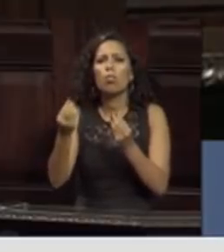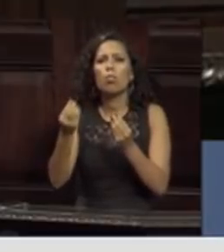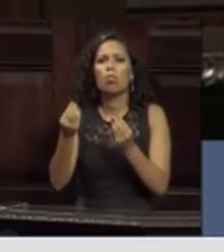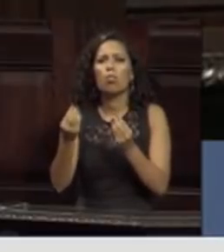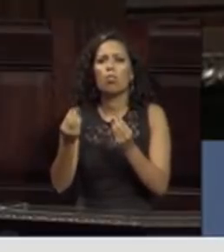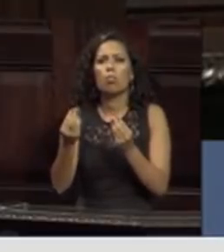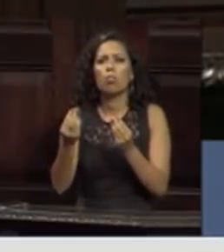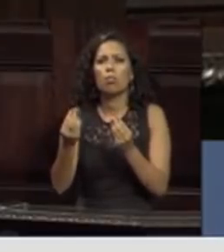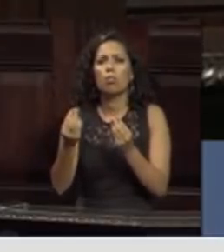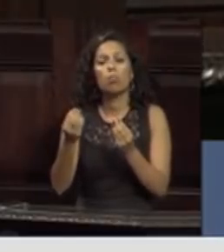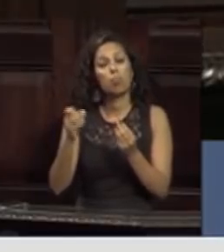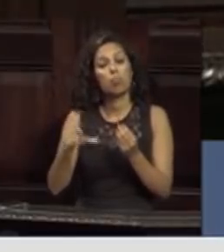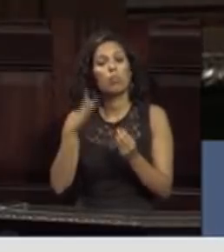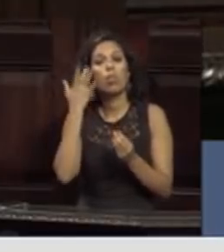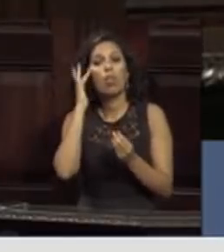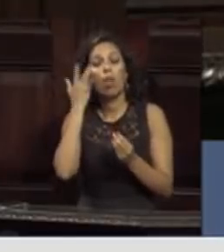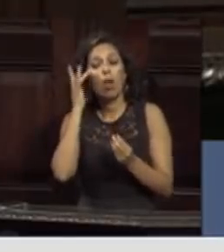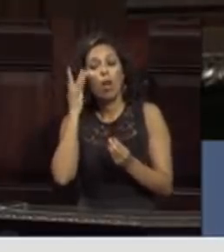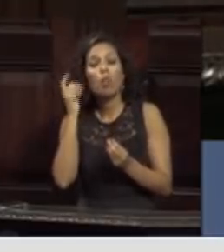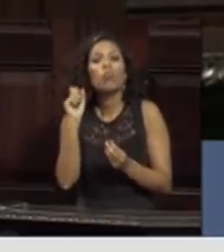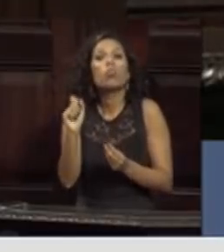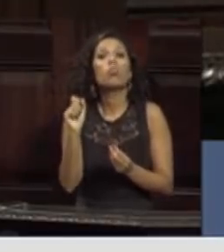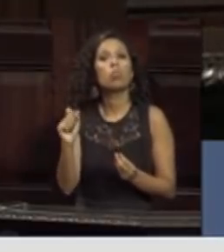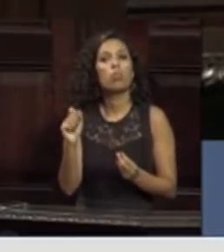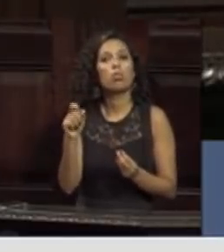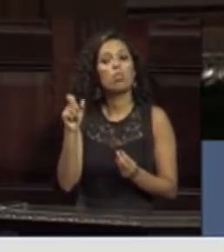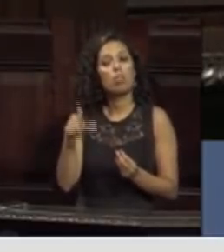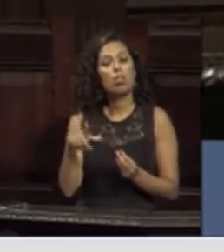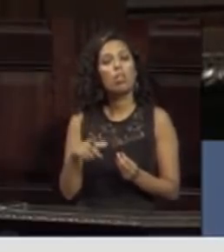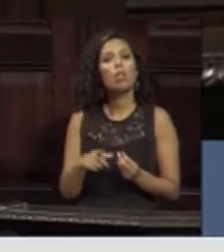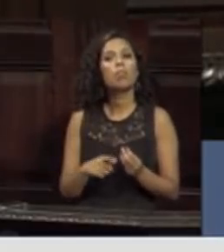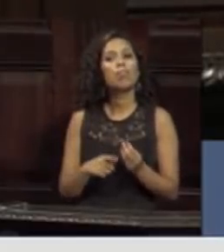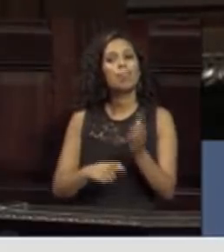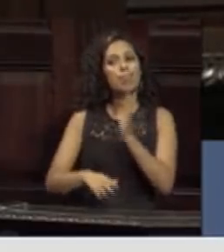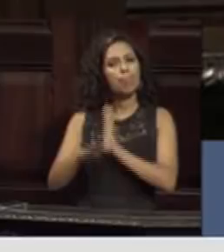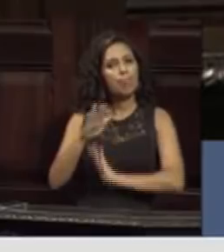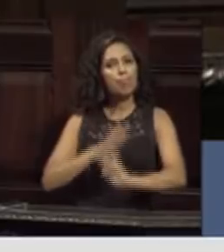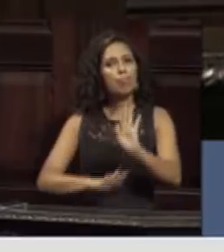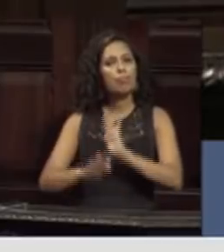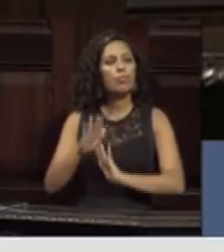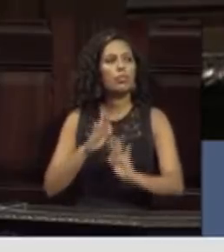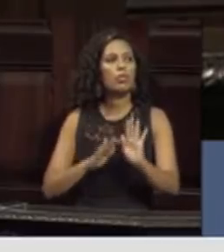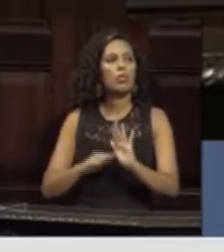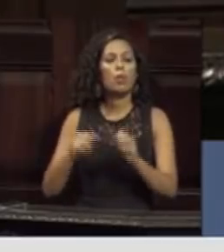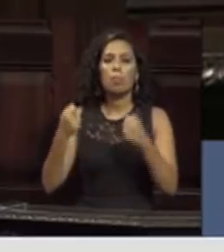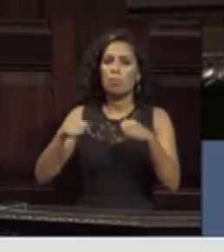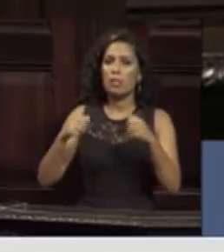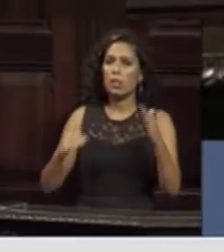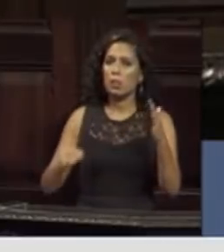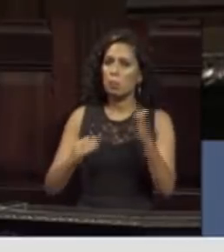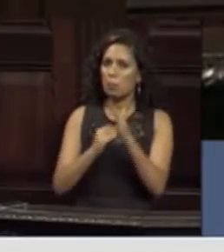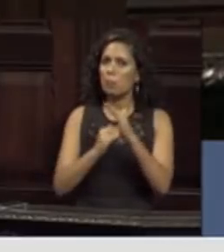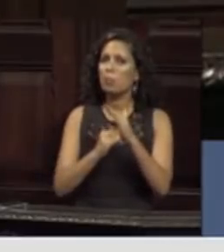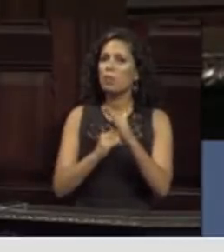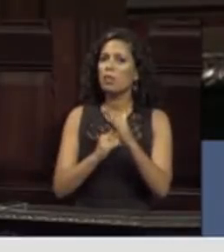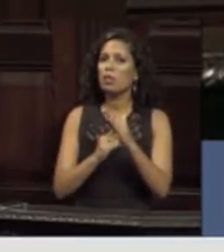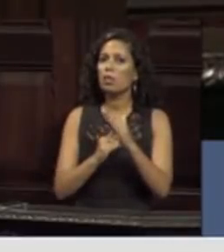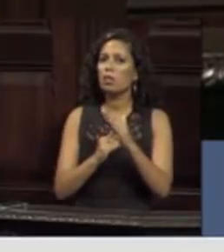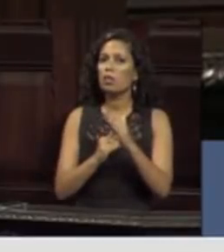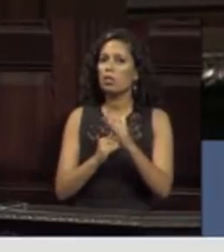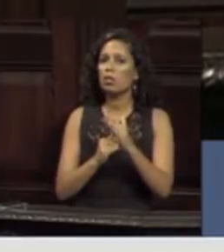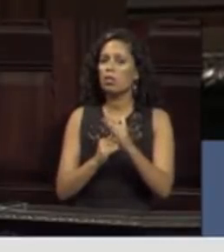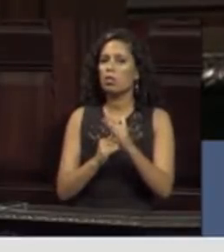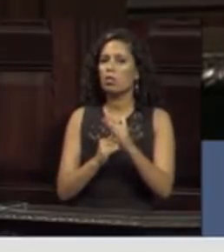tudo isso daí é previsível você estabelecer limites em relação a um cronogramazinho, formas de